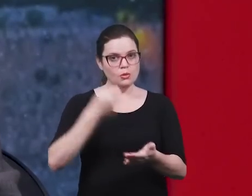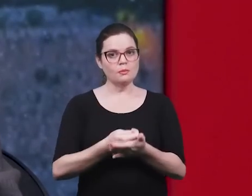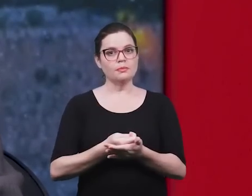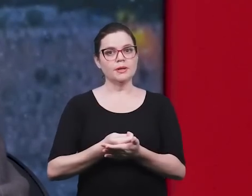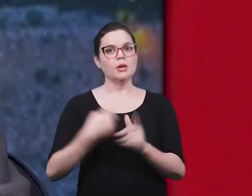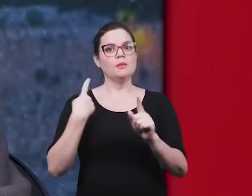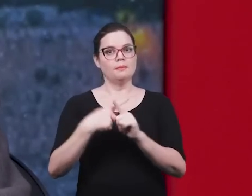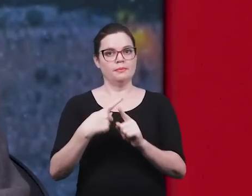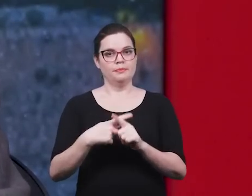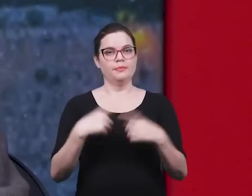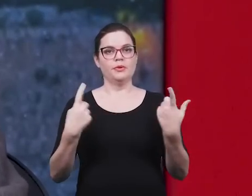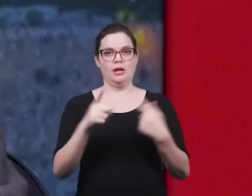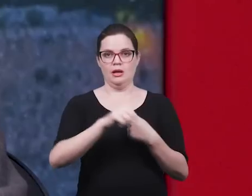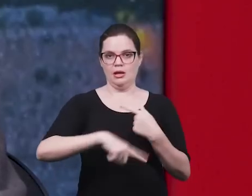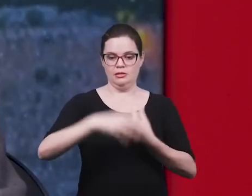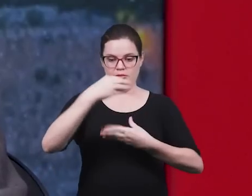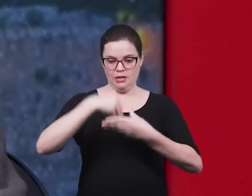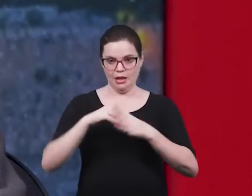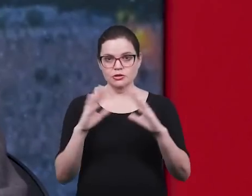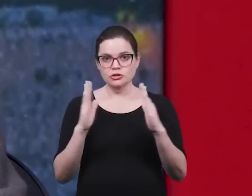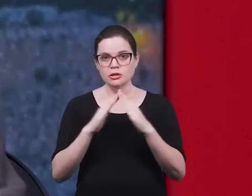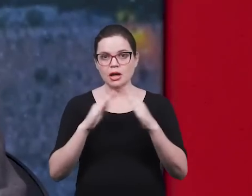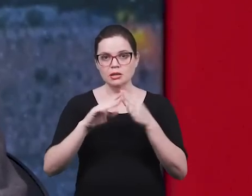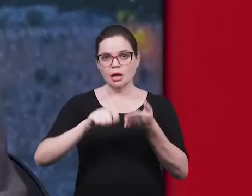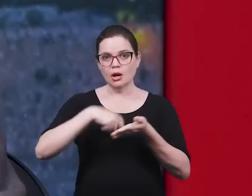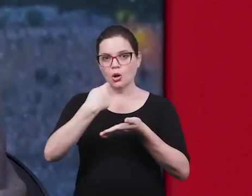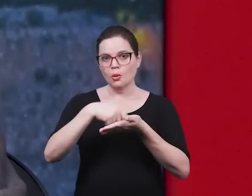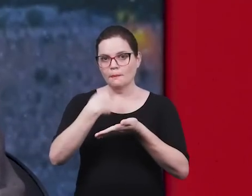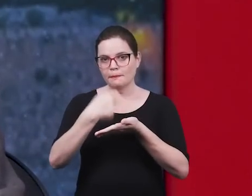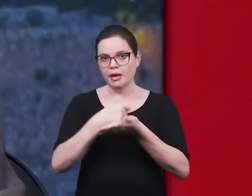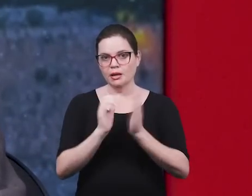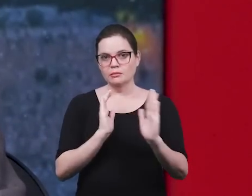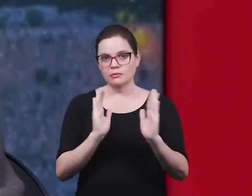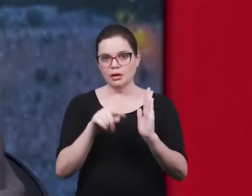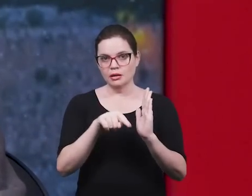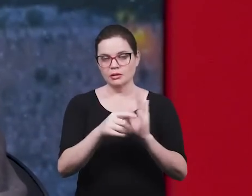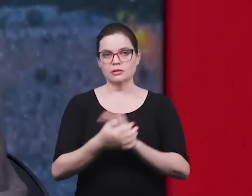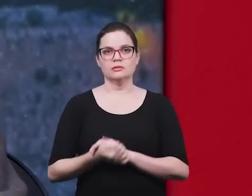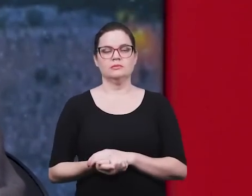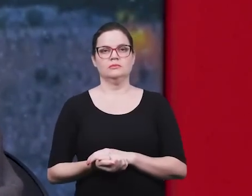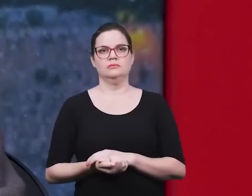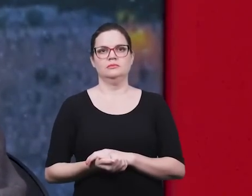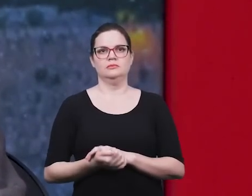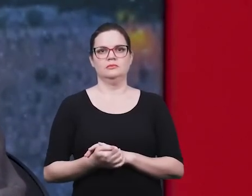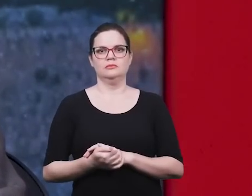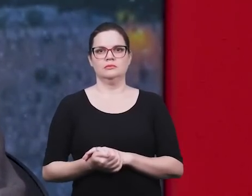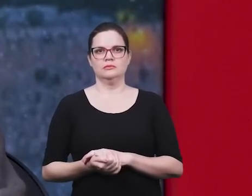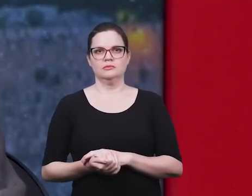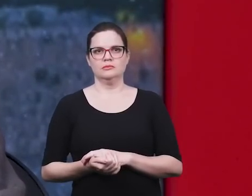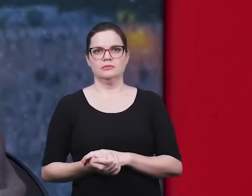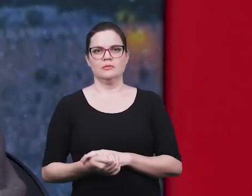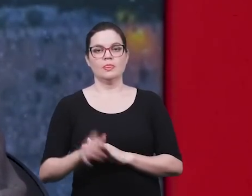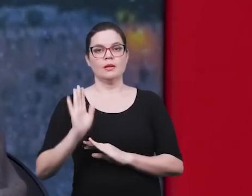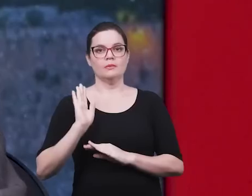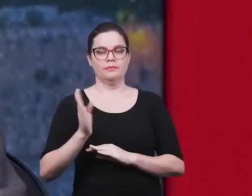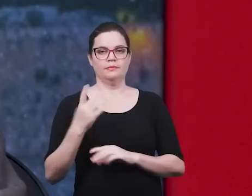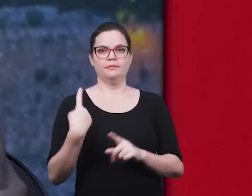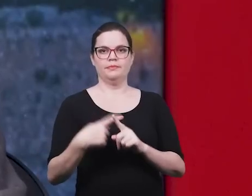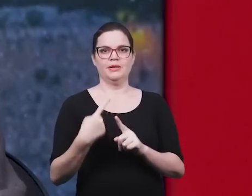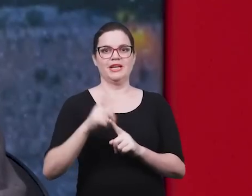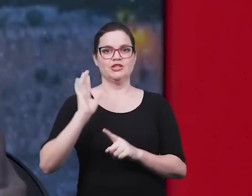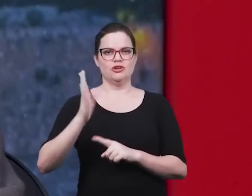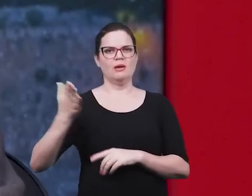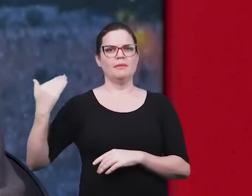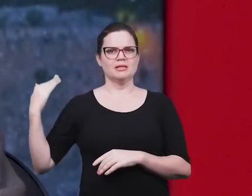cumprindo. Eles estariam durante um determinado tempo, foi falado a Abraão, 400 anos, a